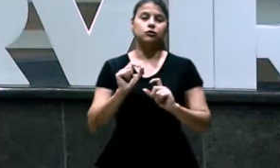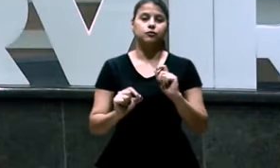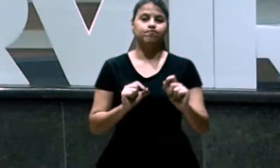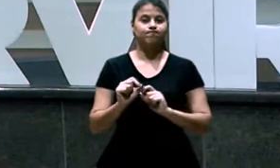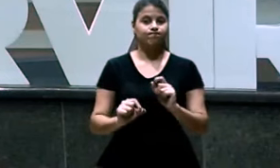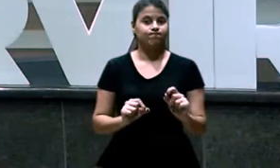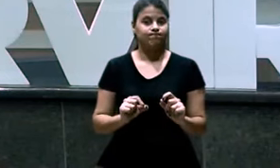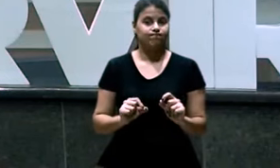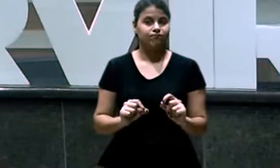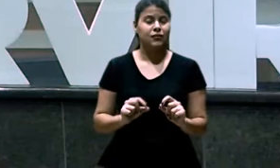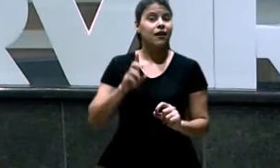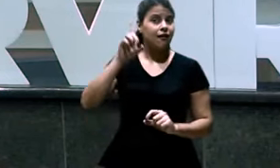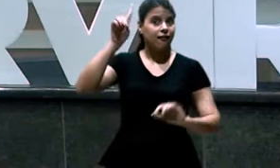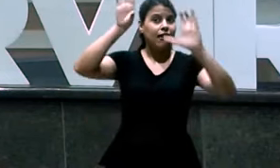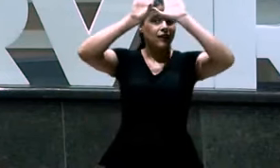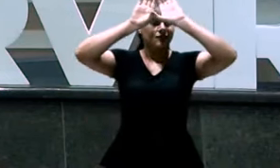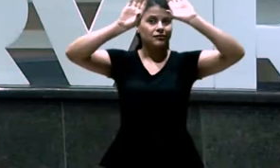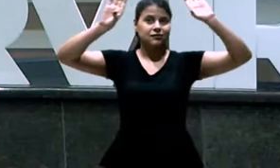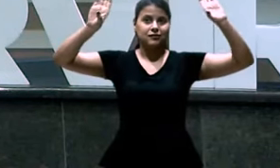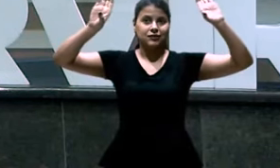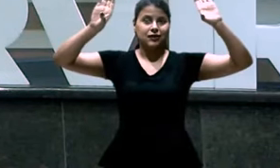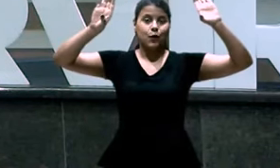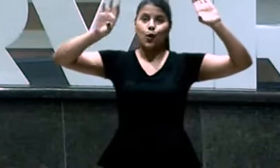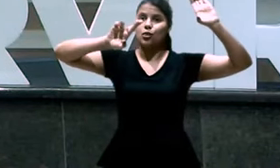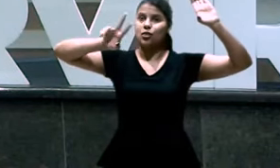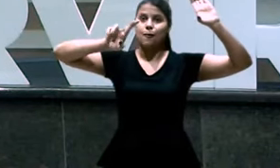Os céus não é para bonzinhos.